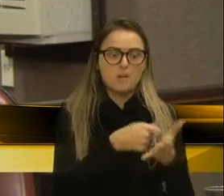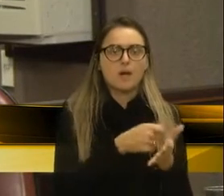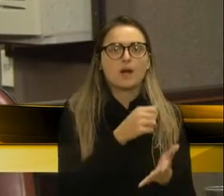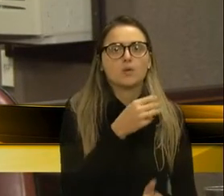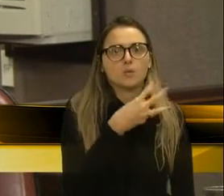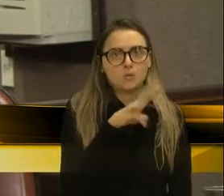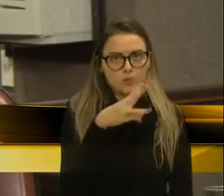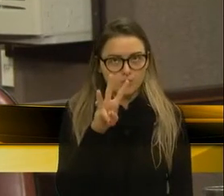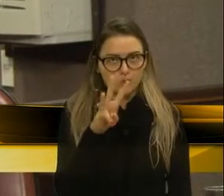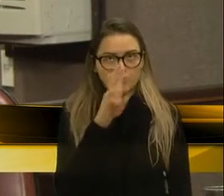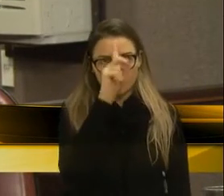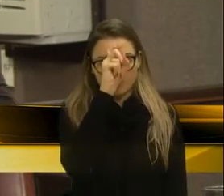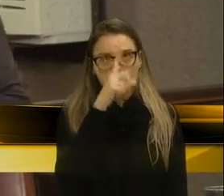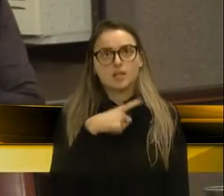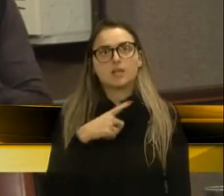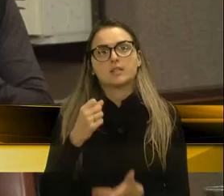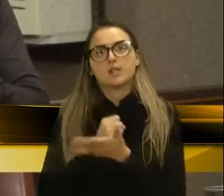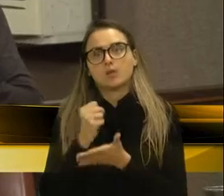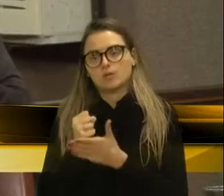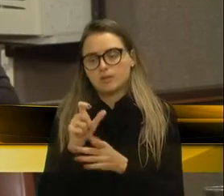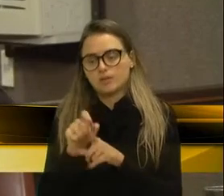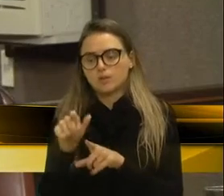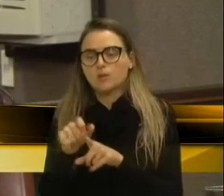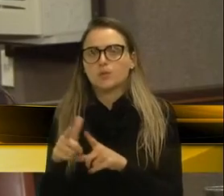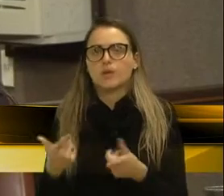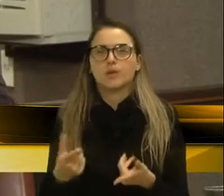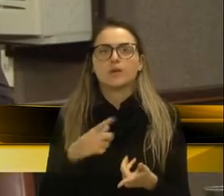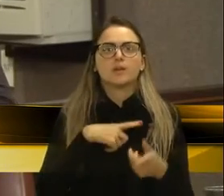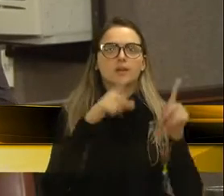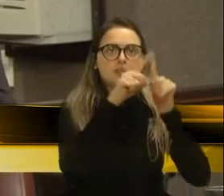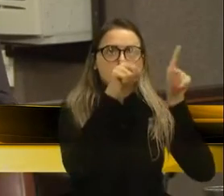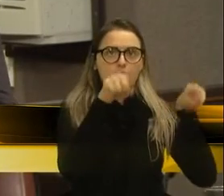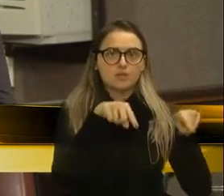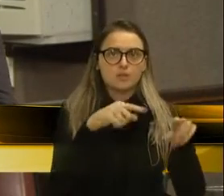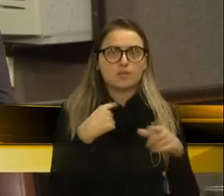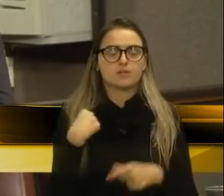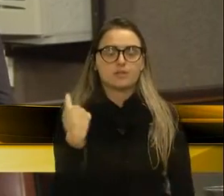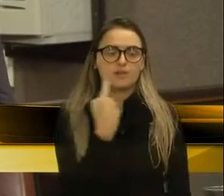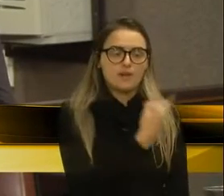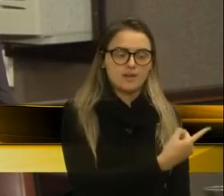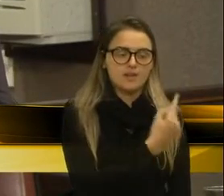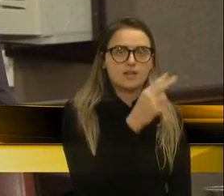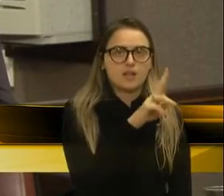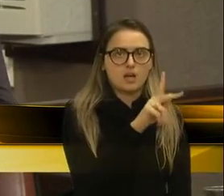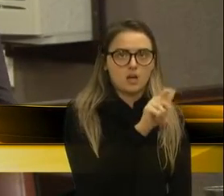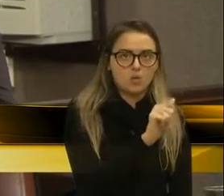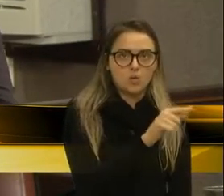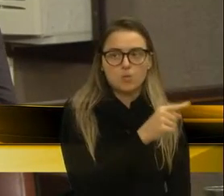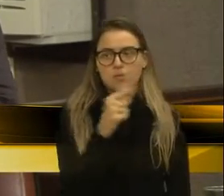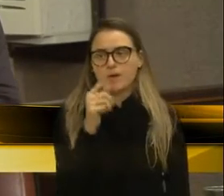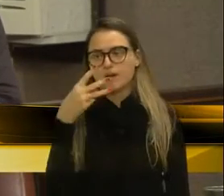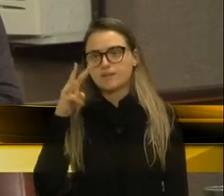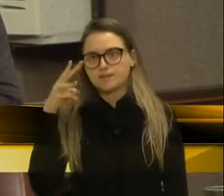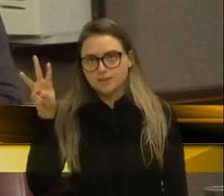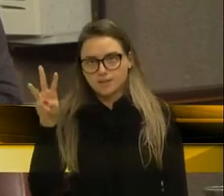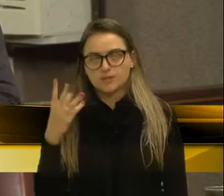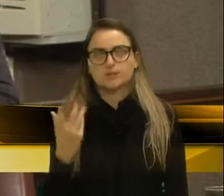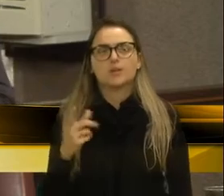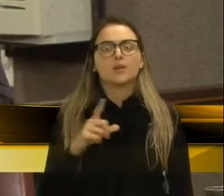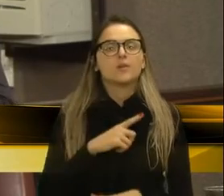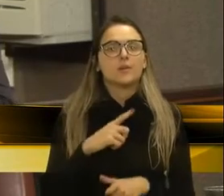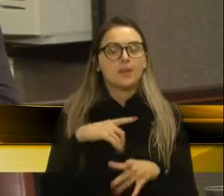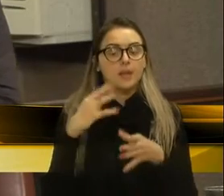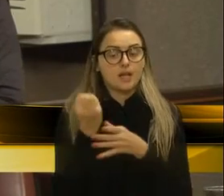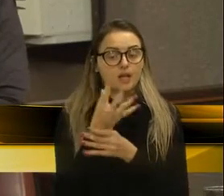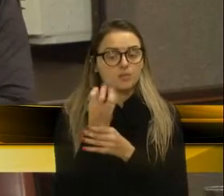Ramos, tem contrato de aluguel, tem servidores que vão fazer essa baldeação entre UPA e Virve Ramos, tem uma